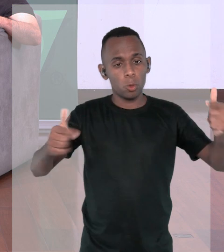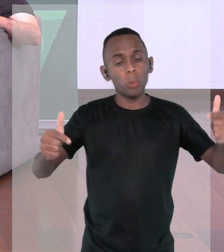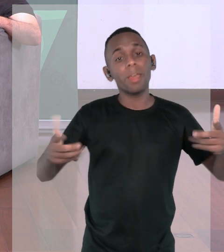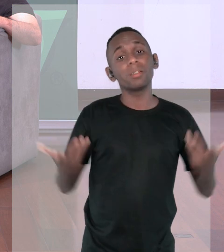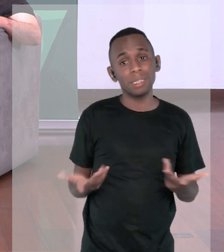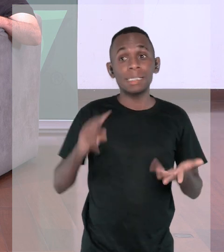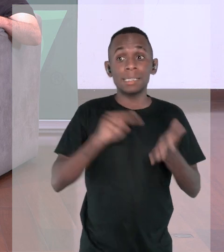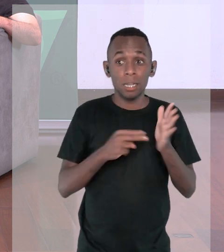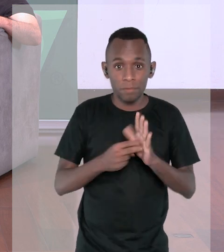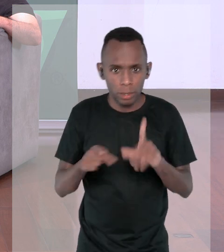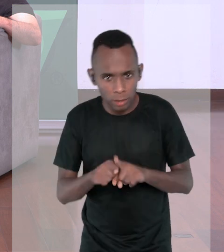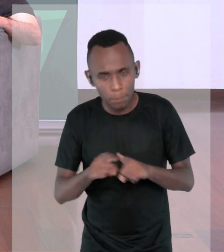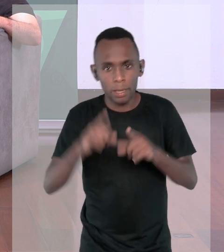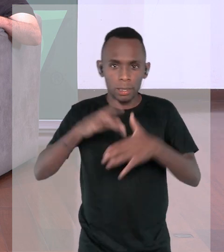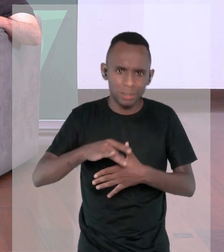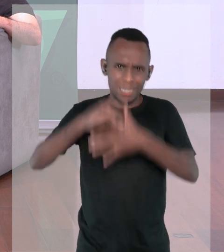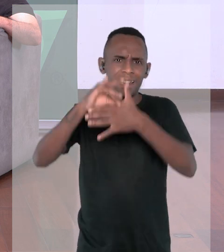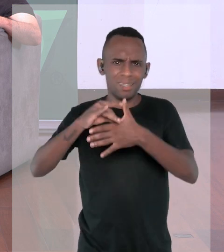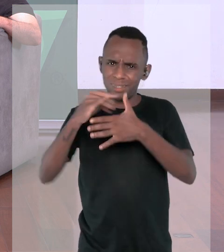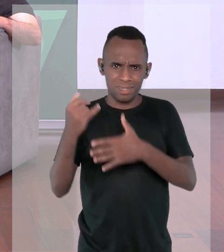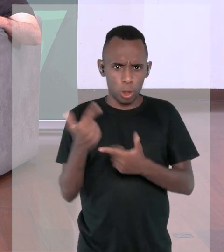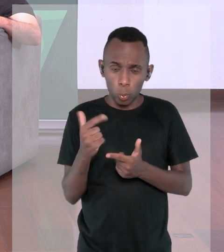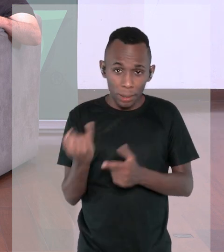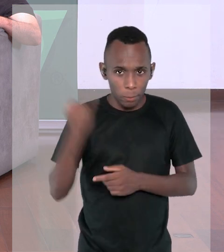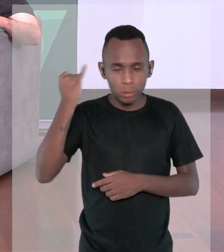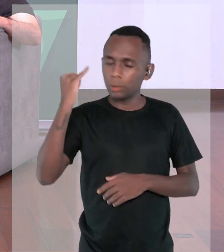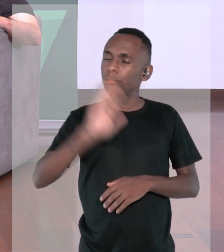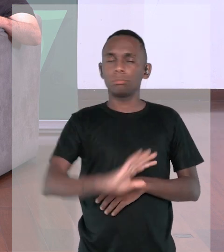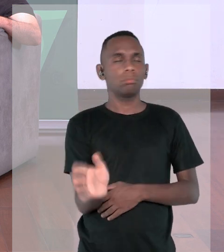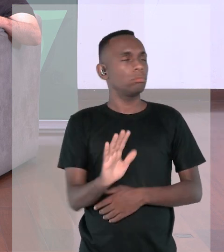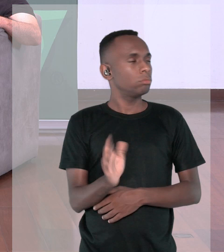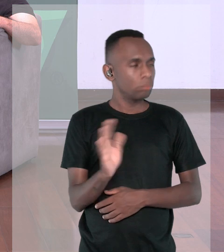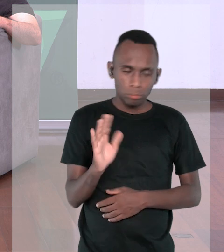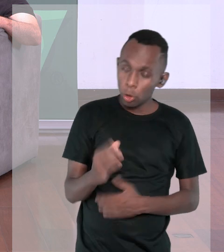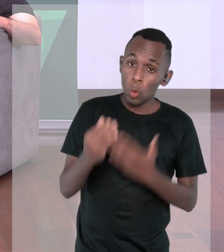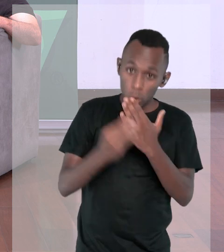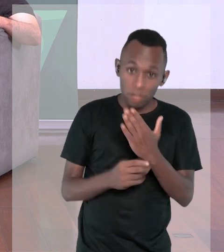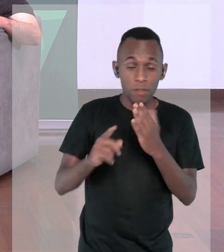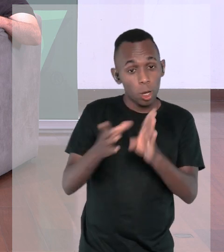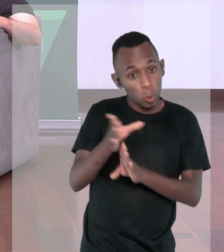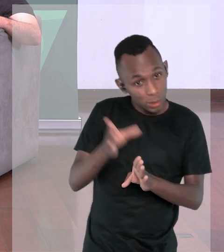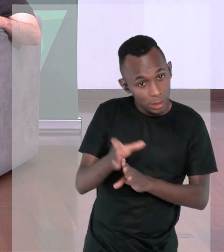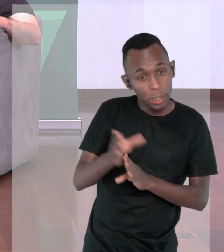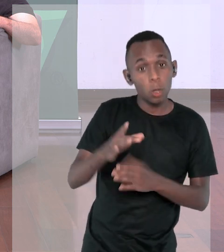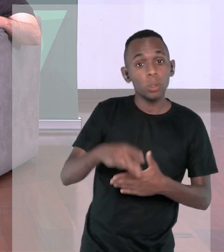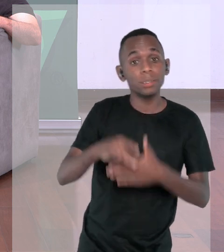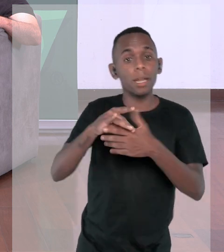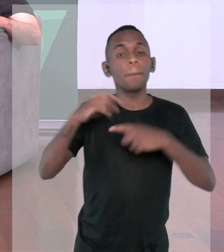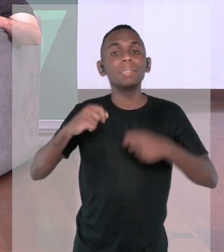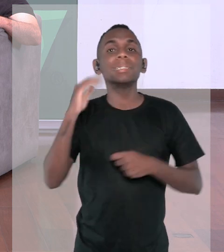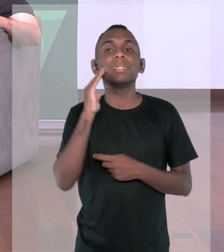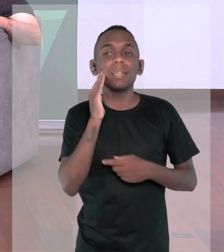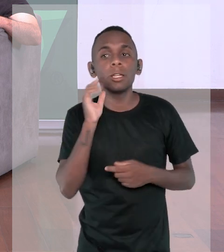Agora, significa que a liderança é menos importante? Não, esse livro aqui é exatamente para isso. Só que a liderança tem que entender que